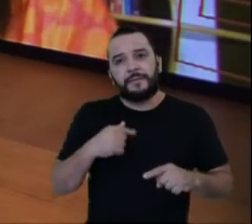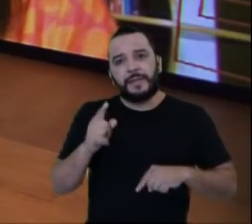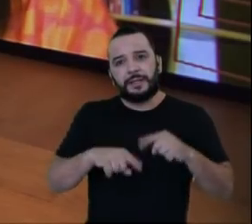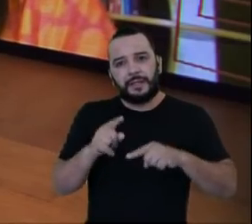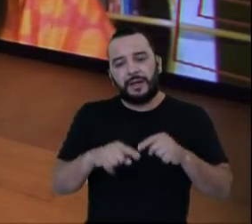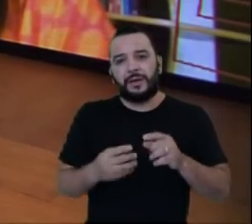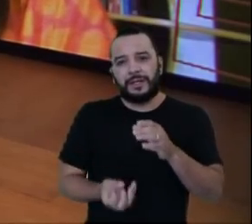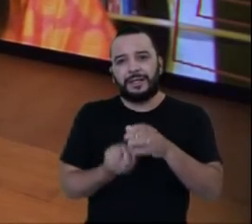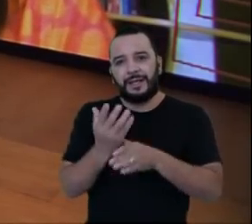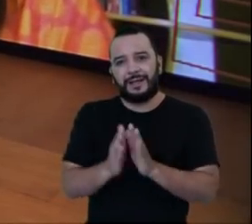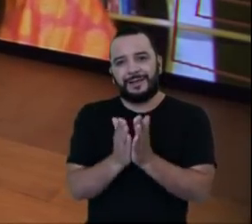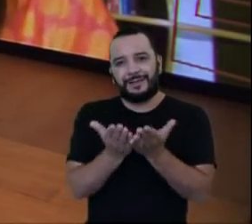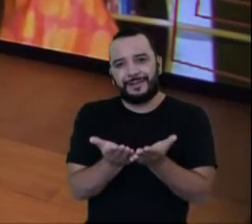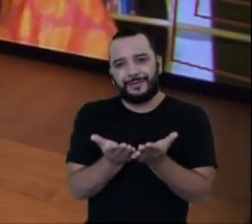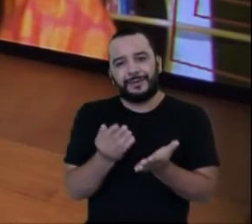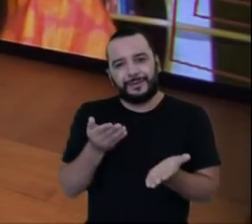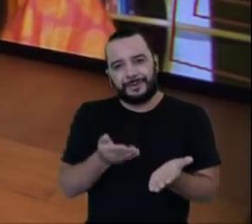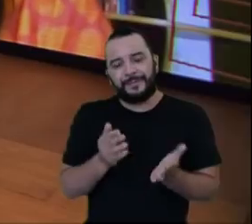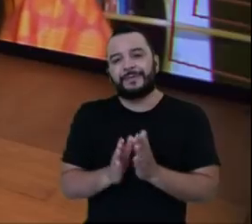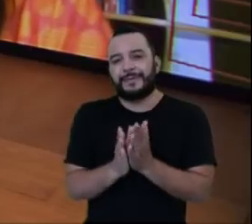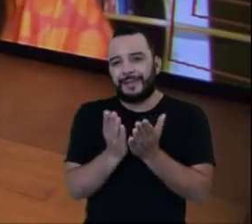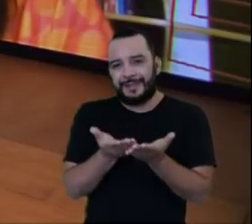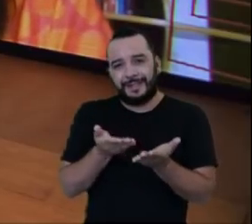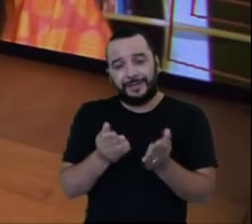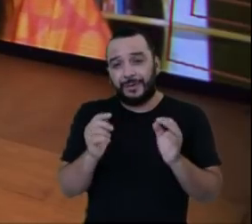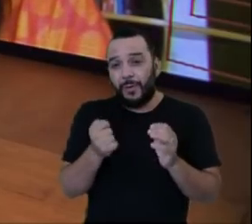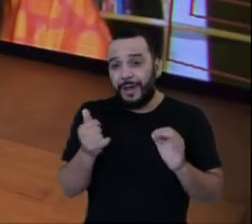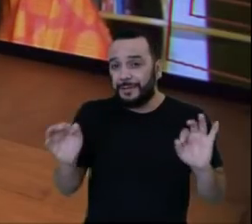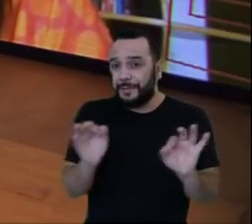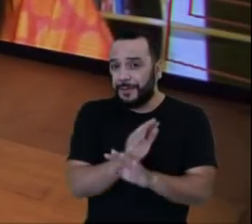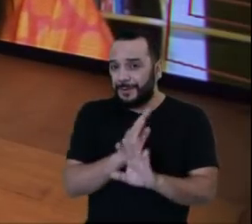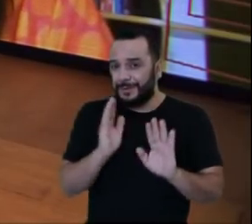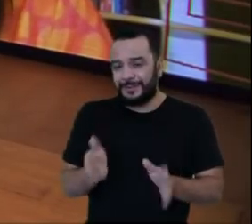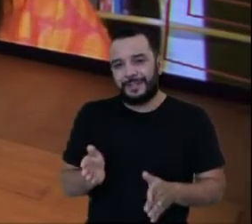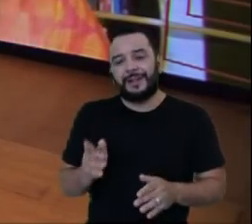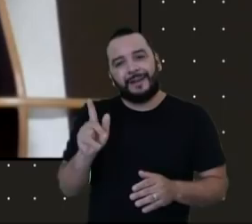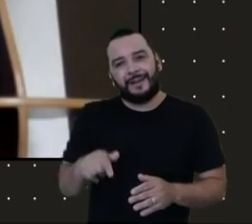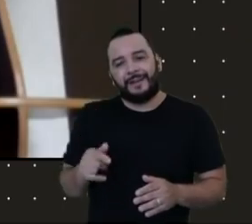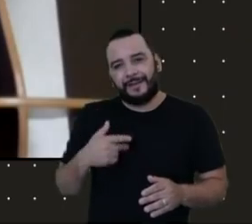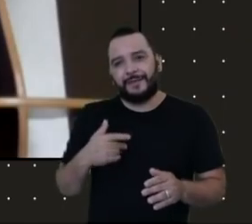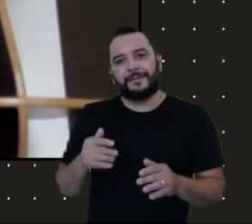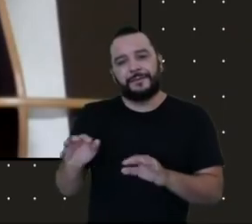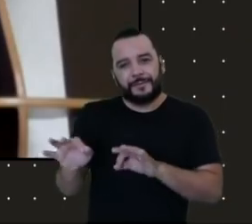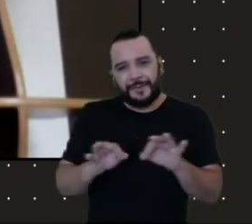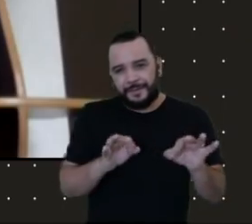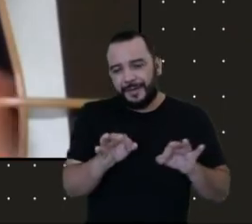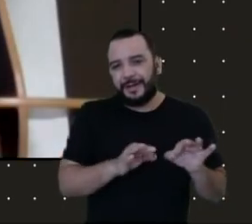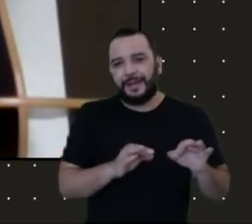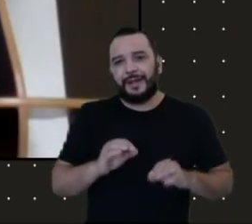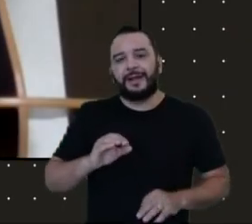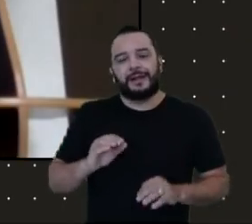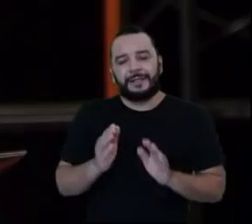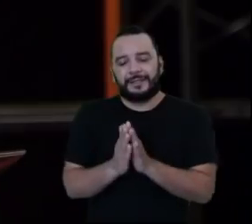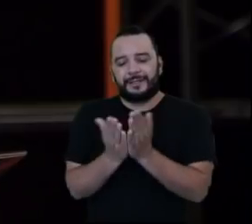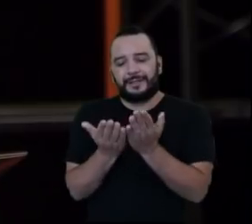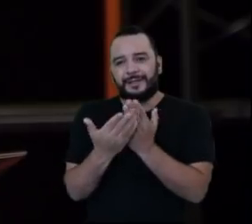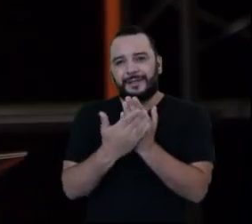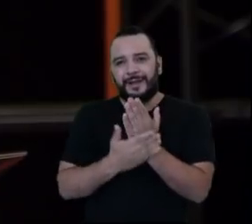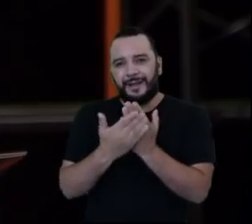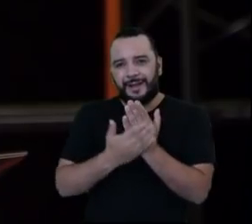alma, enfim, todos os nossos valores, os nossos conceitos de vida, nossa fonte